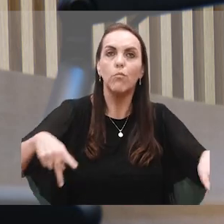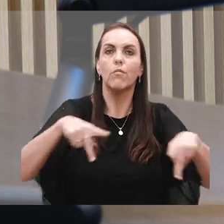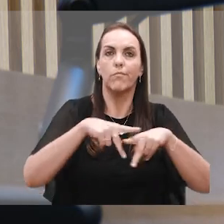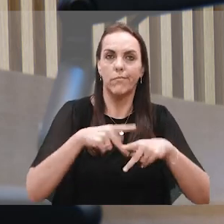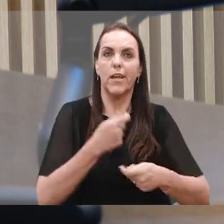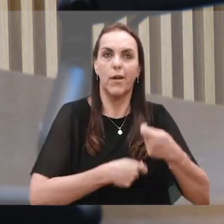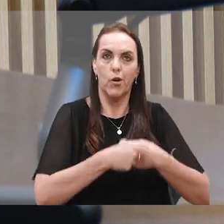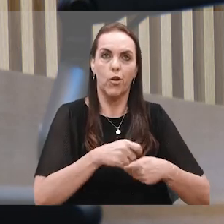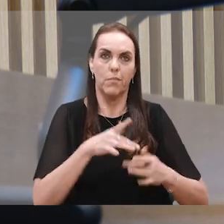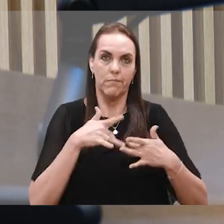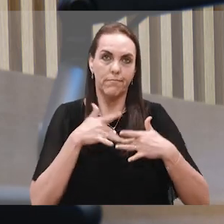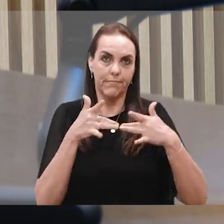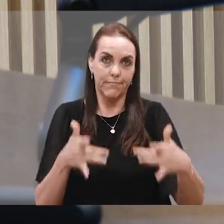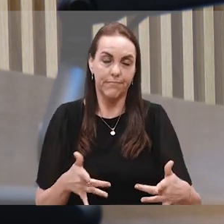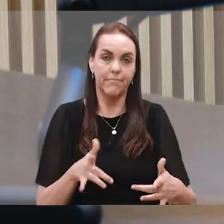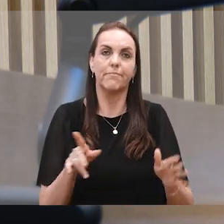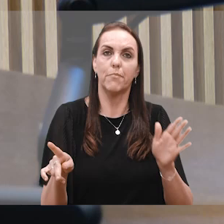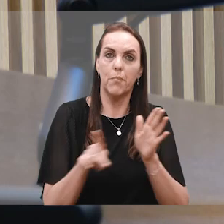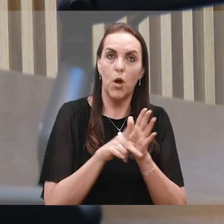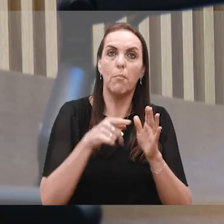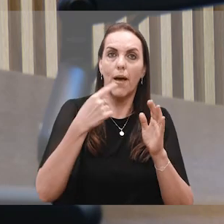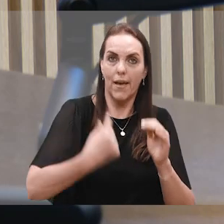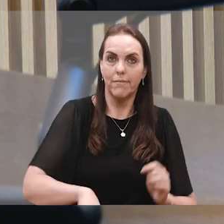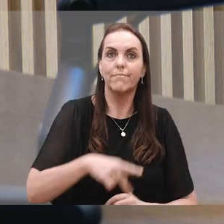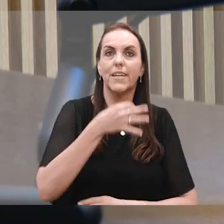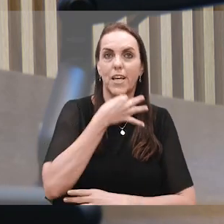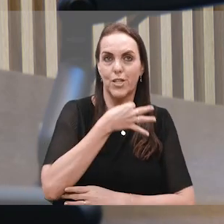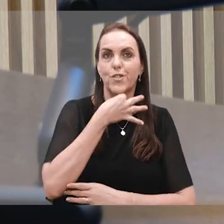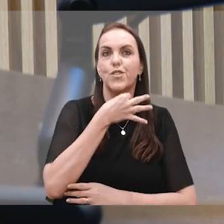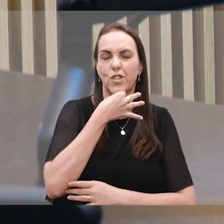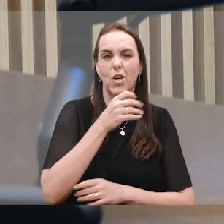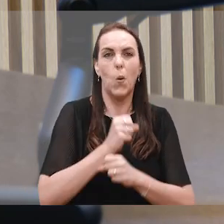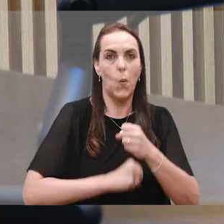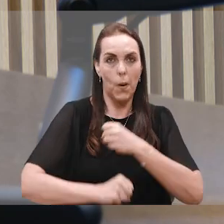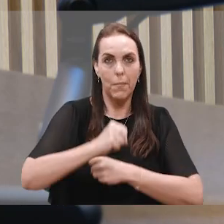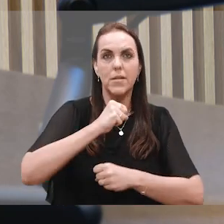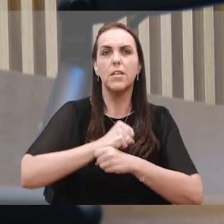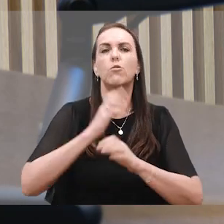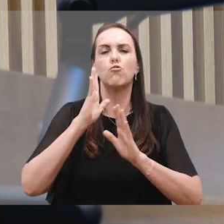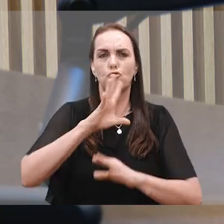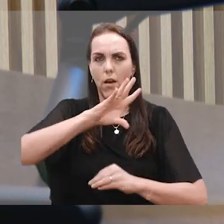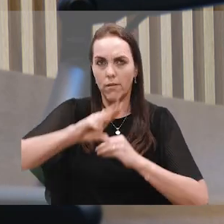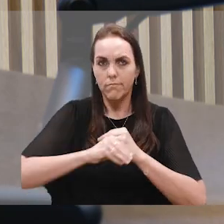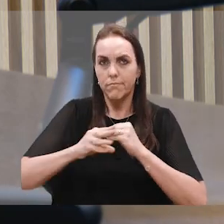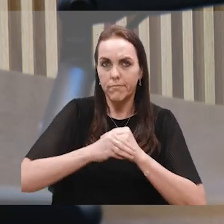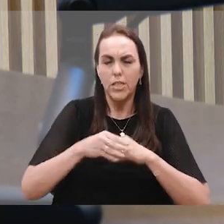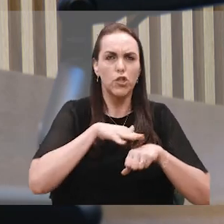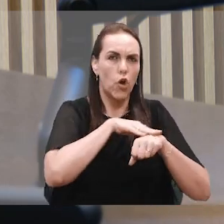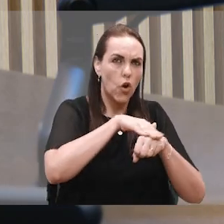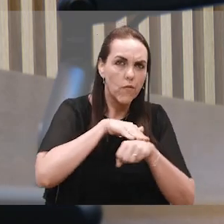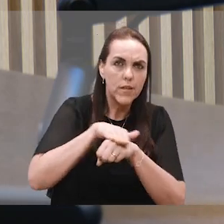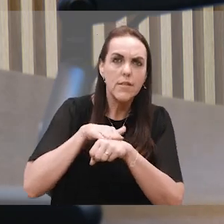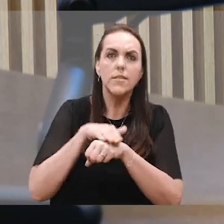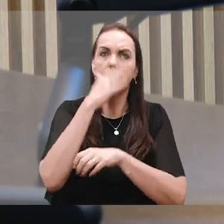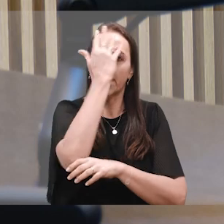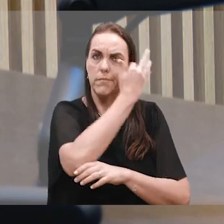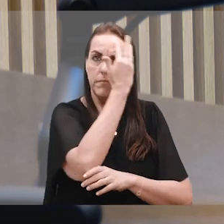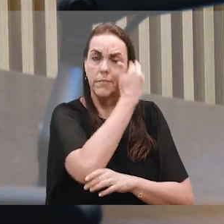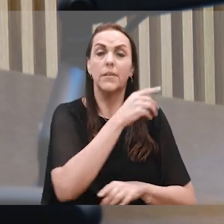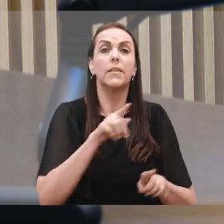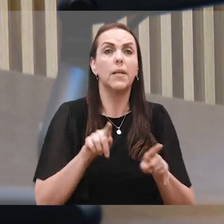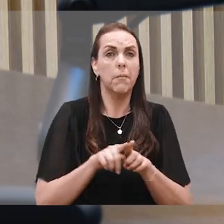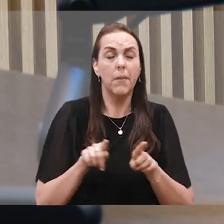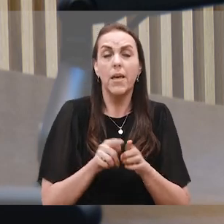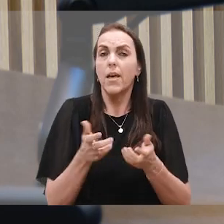Economia Solidária na nossa cidade. O ano passado, já fui atrás de emendas, já conversei com o prefeito e